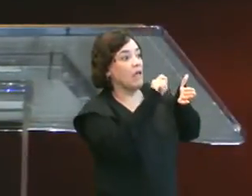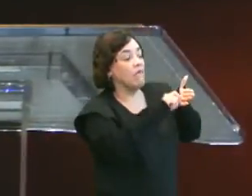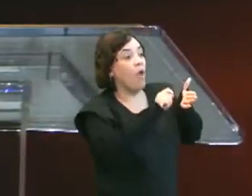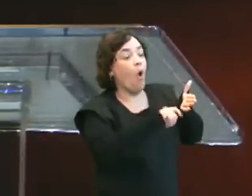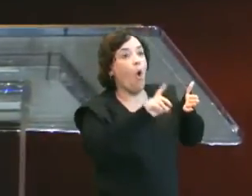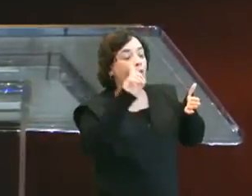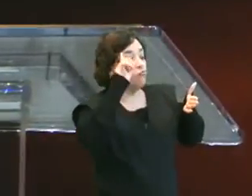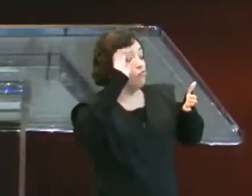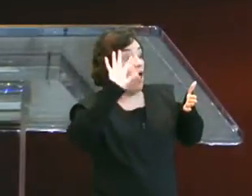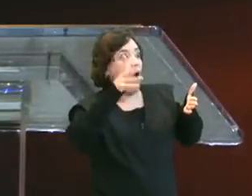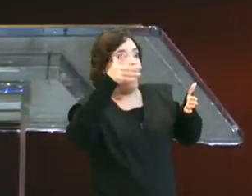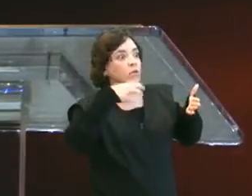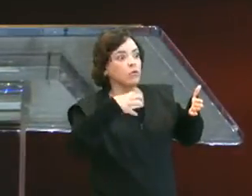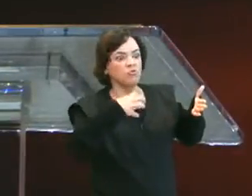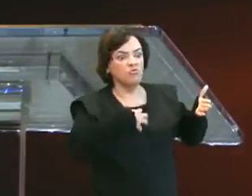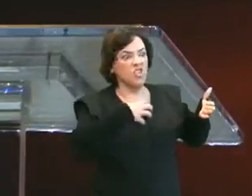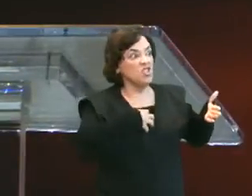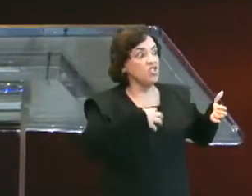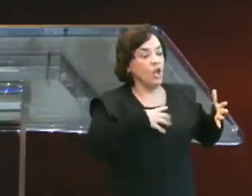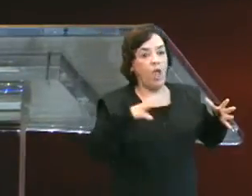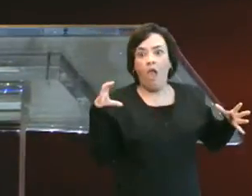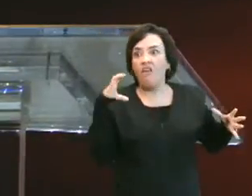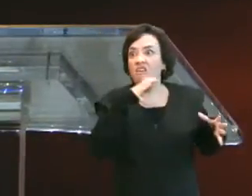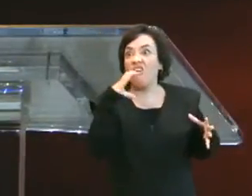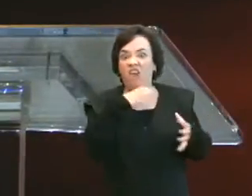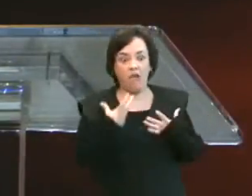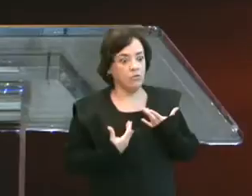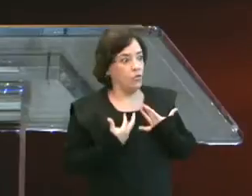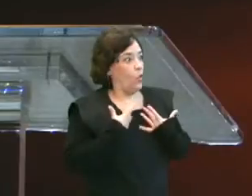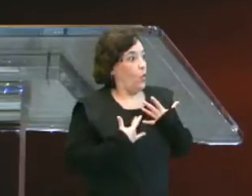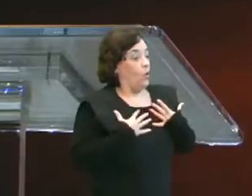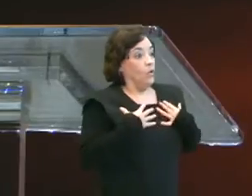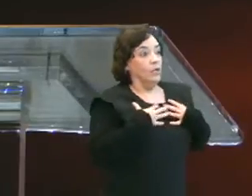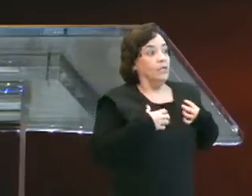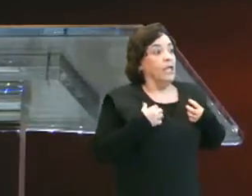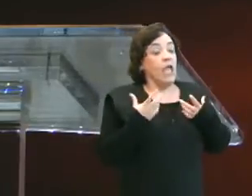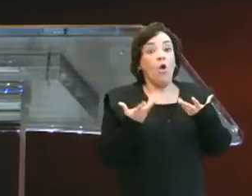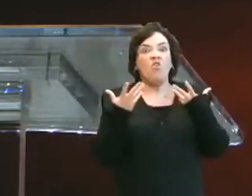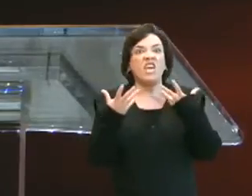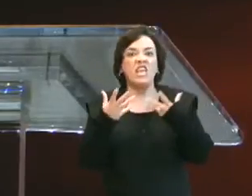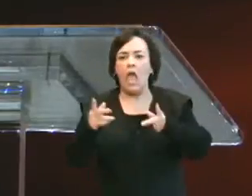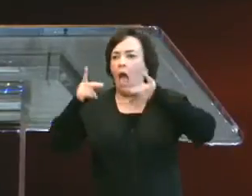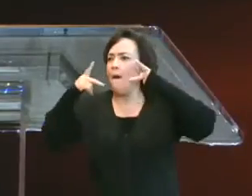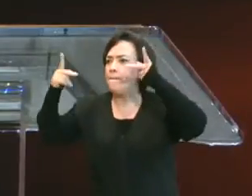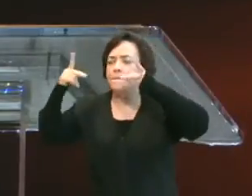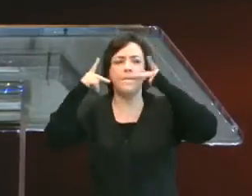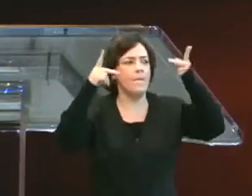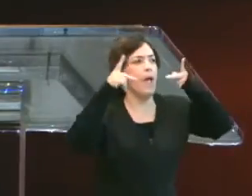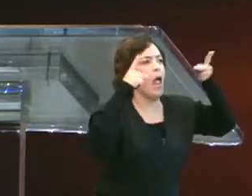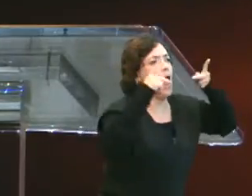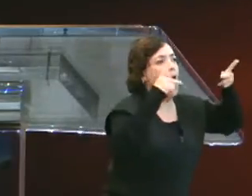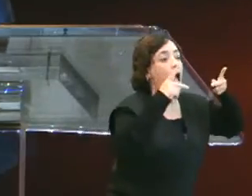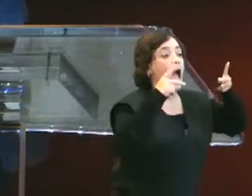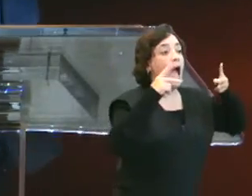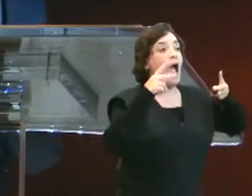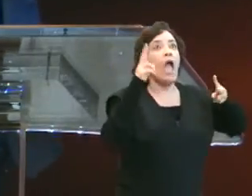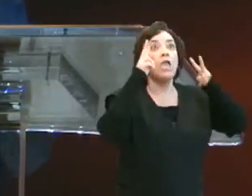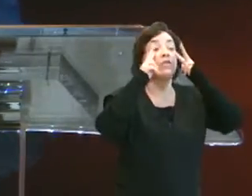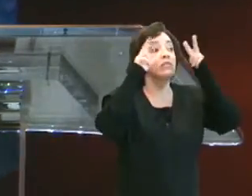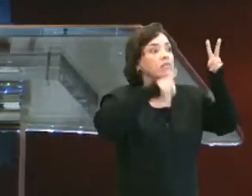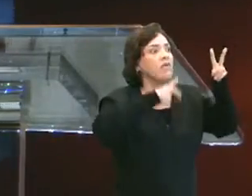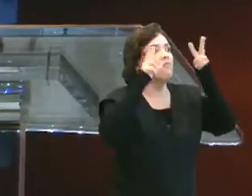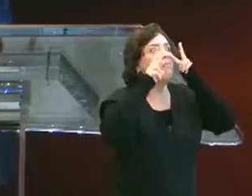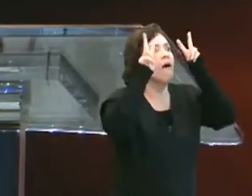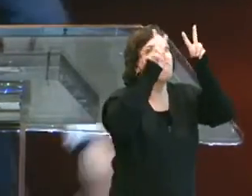uma paixão por pregar o Evangelho como nunca. Ele tem uma visão, ele vê uma mão que lhe traz um papel